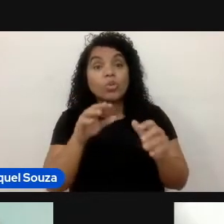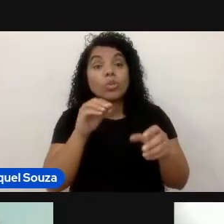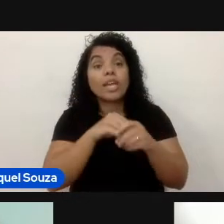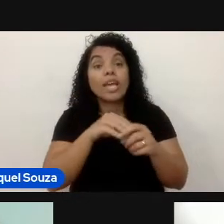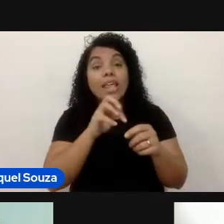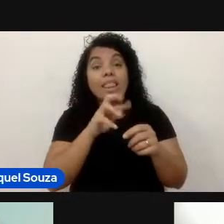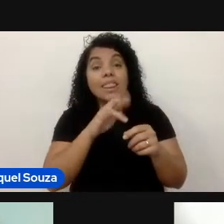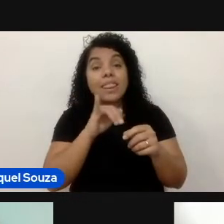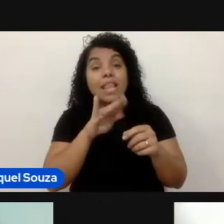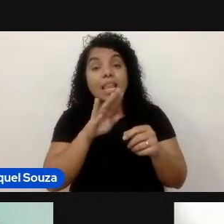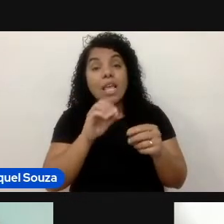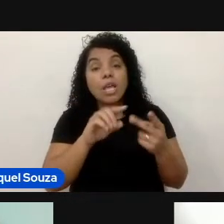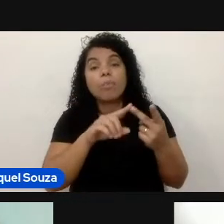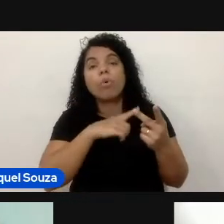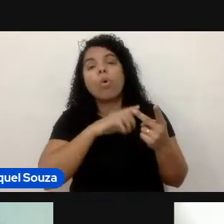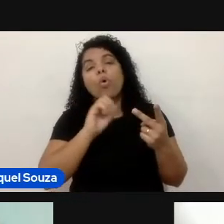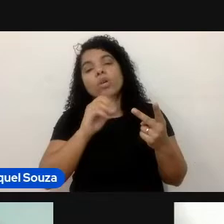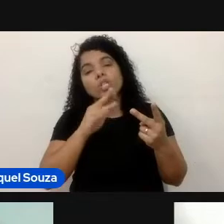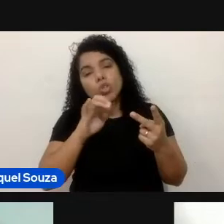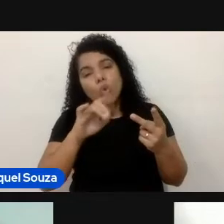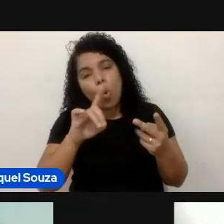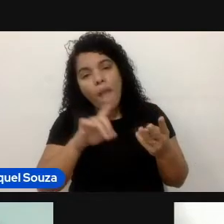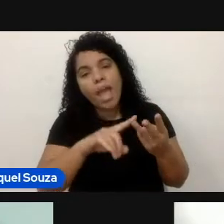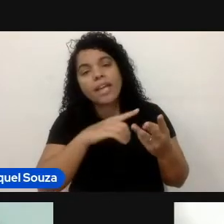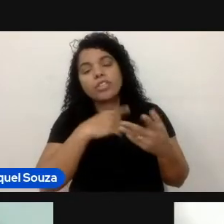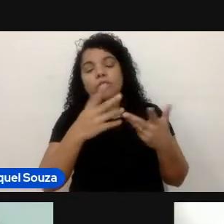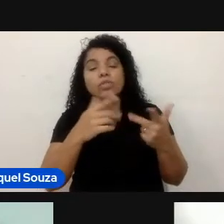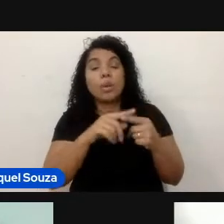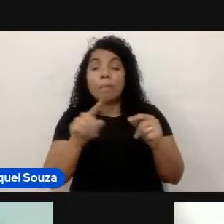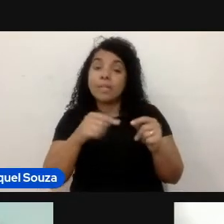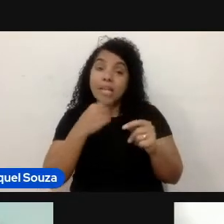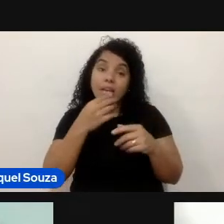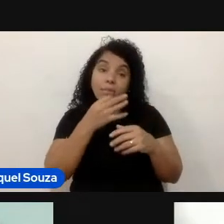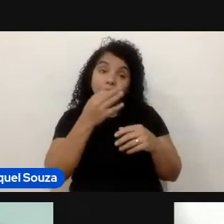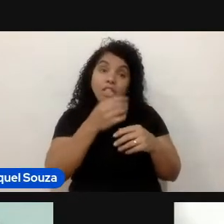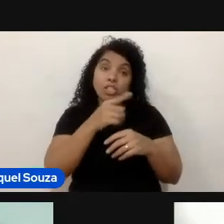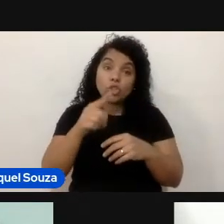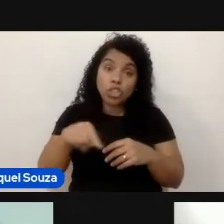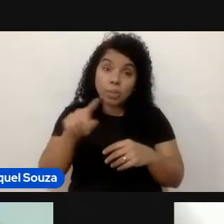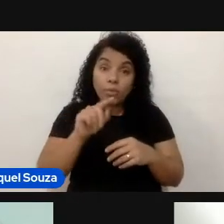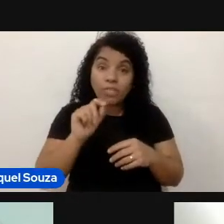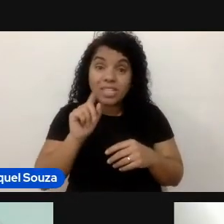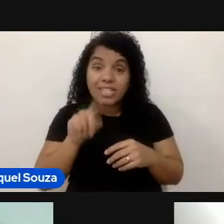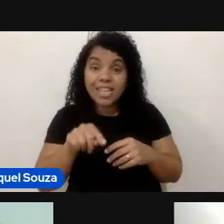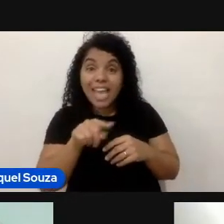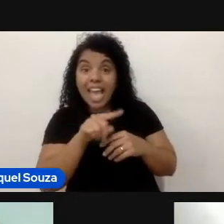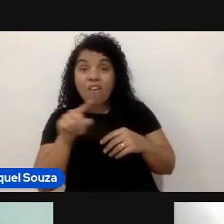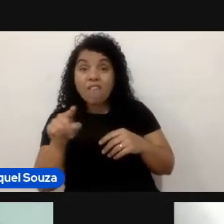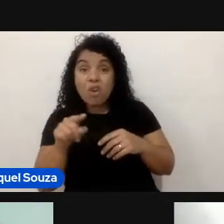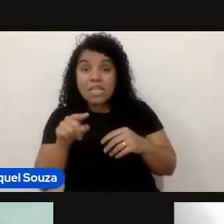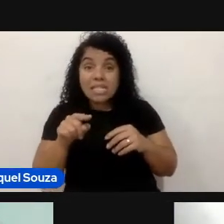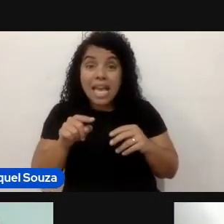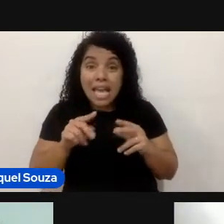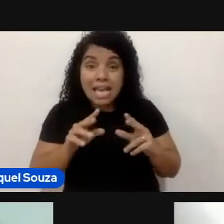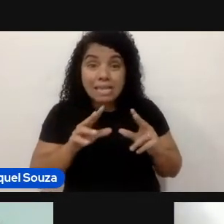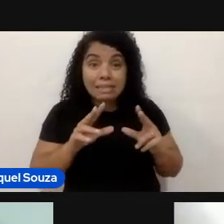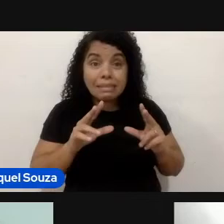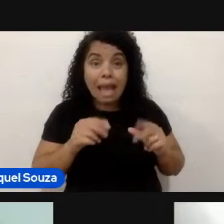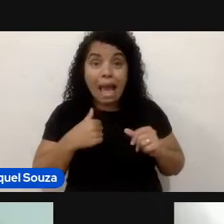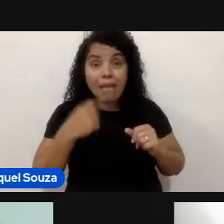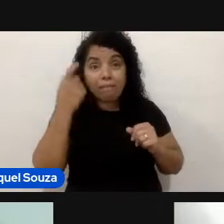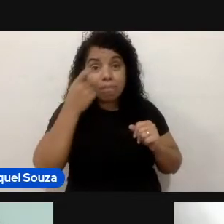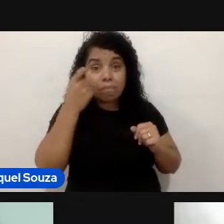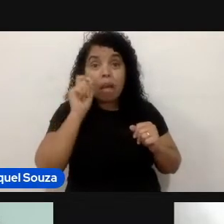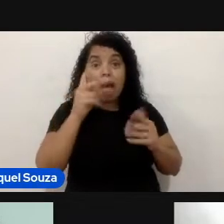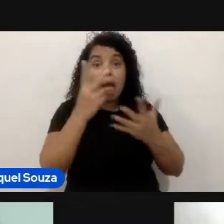do time. E é uma conversa que a gente sempre faz, mas se eu puder dar uma dica de ouro para vocês, não se apeguem ao que pode acontecer no futuro,